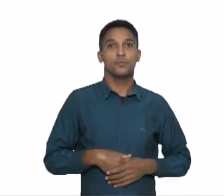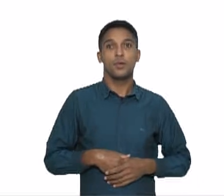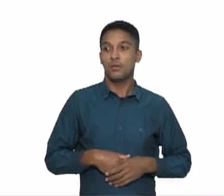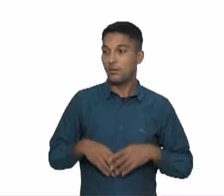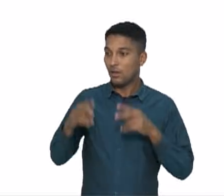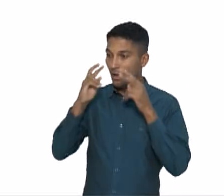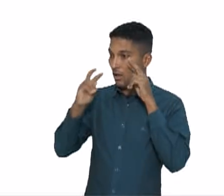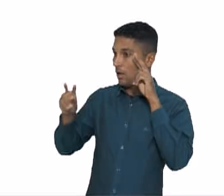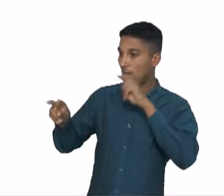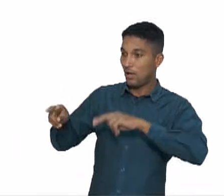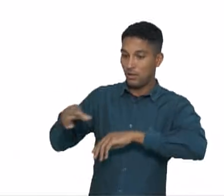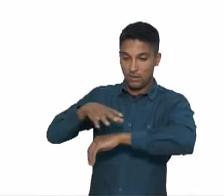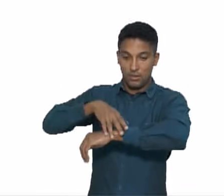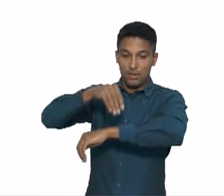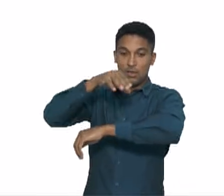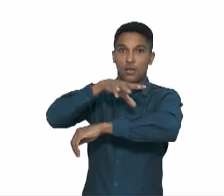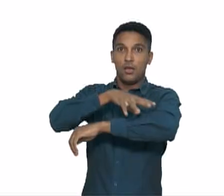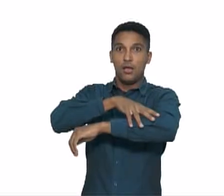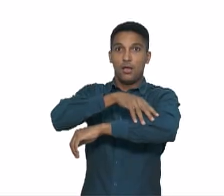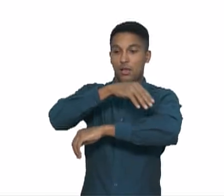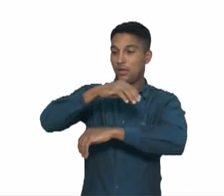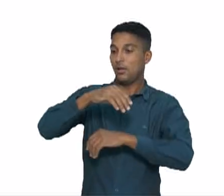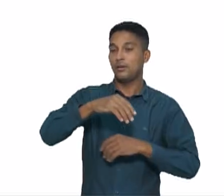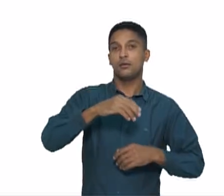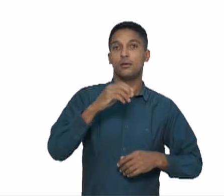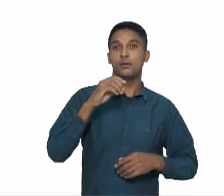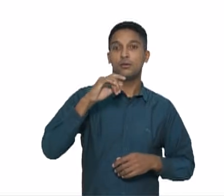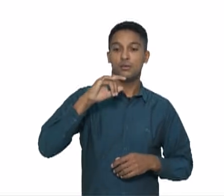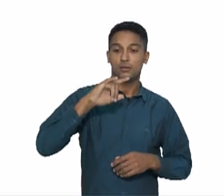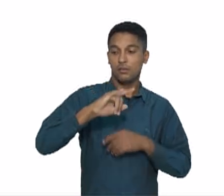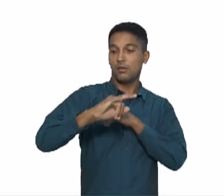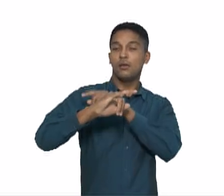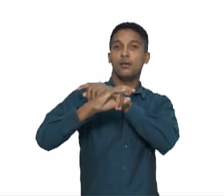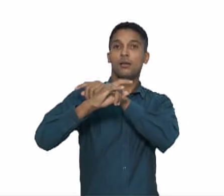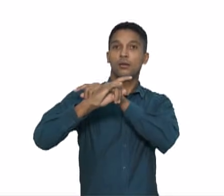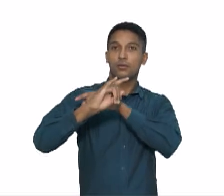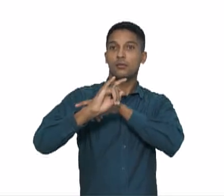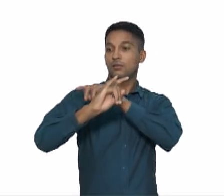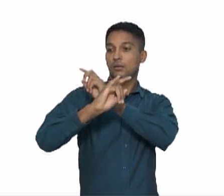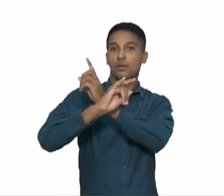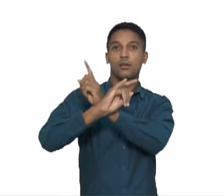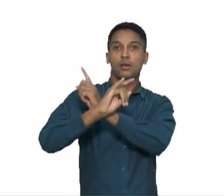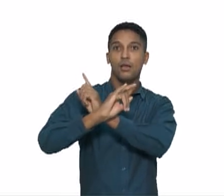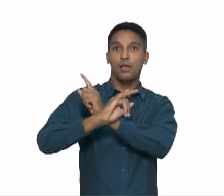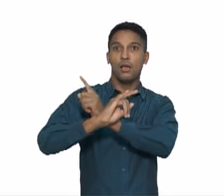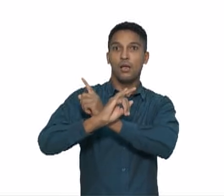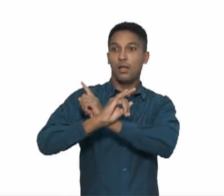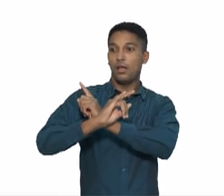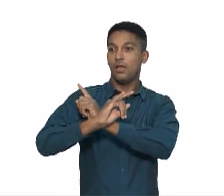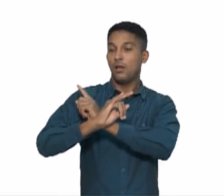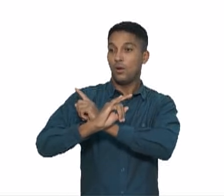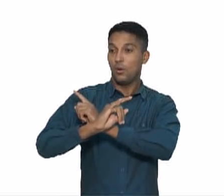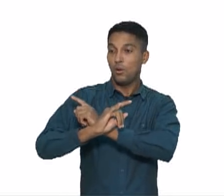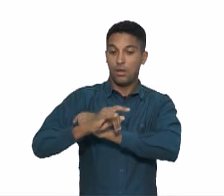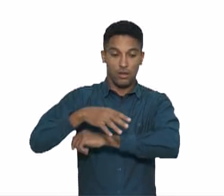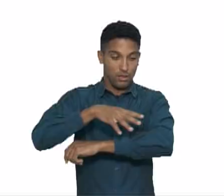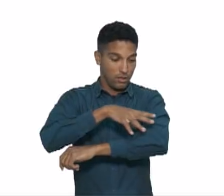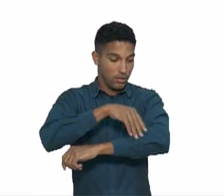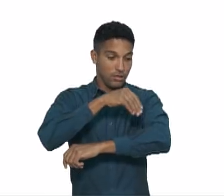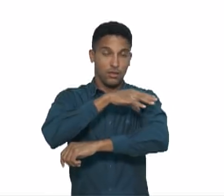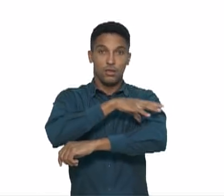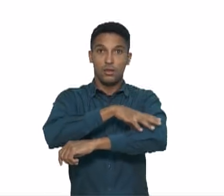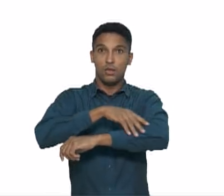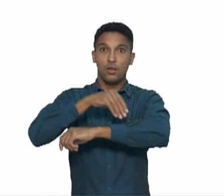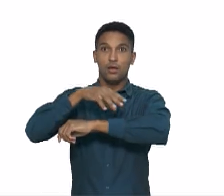cabelos, fascinada, séria. Os pelos de ambos eram curtos, vermelhos. Que foi que